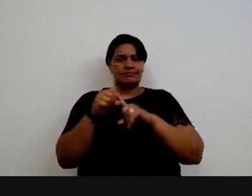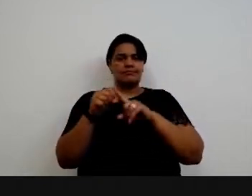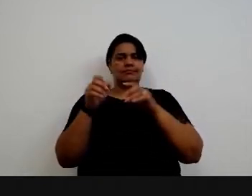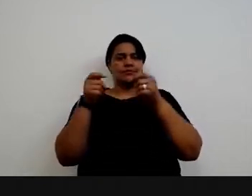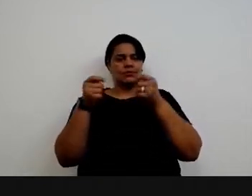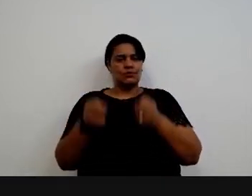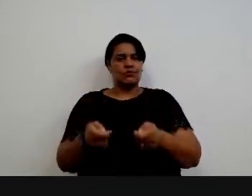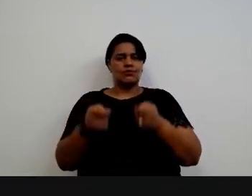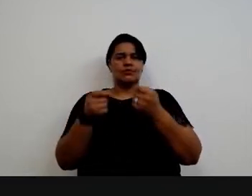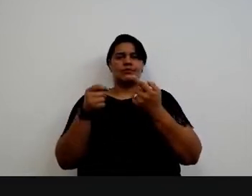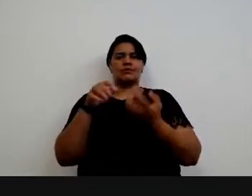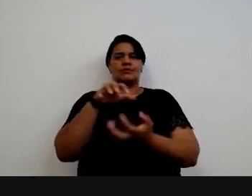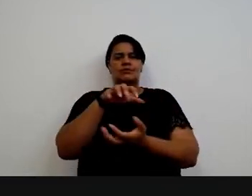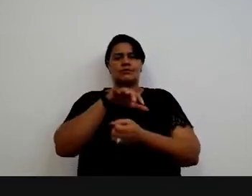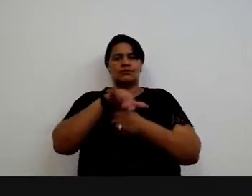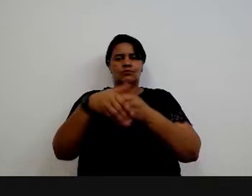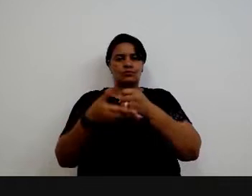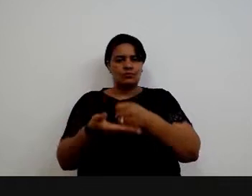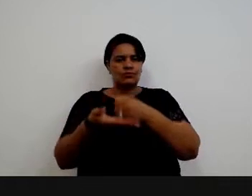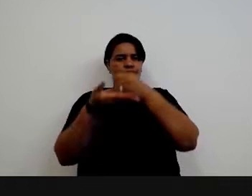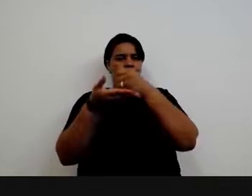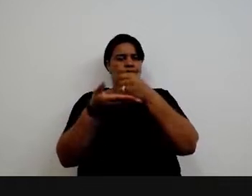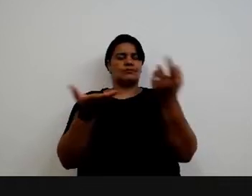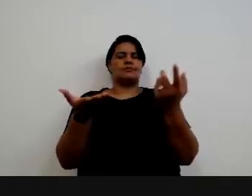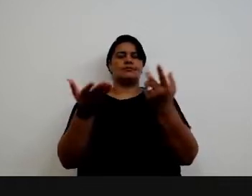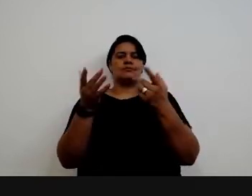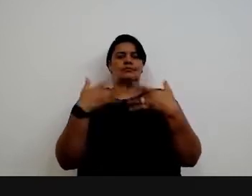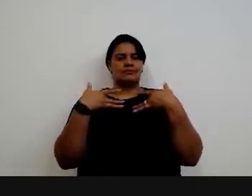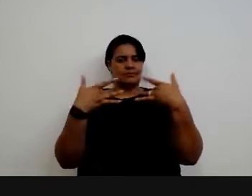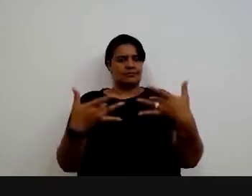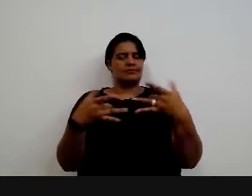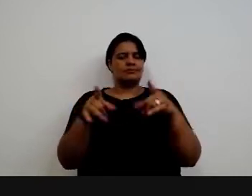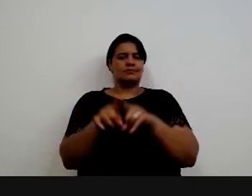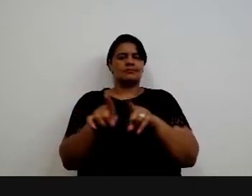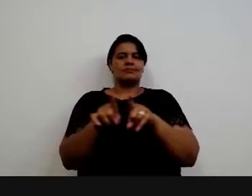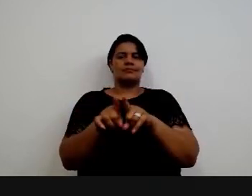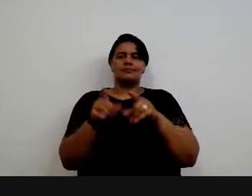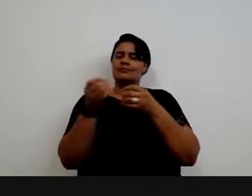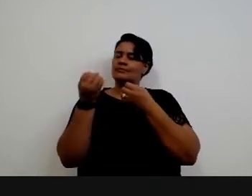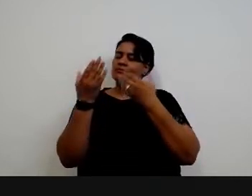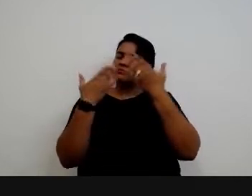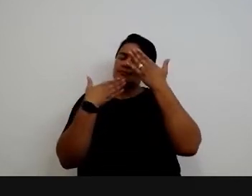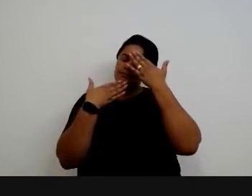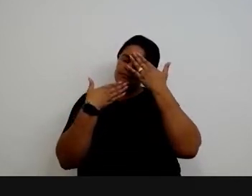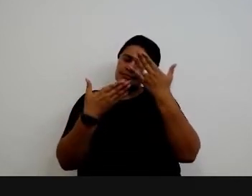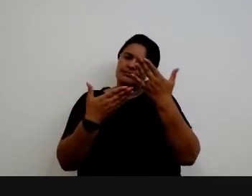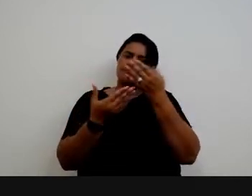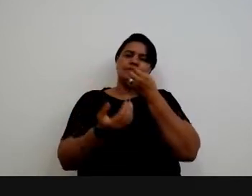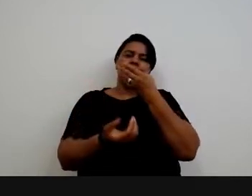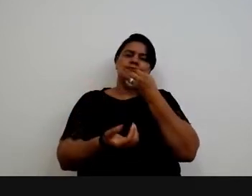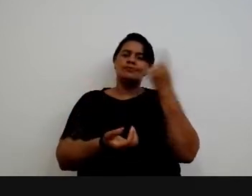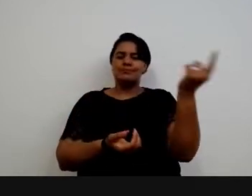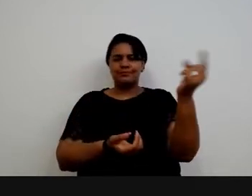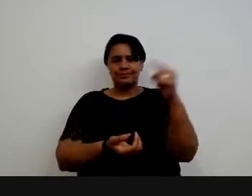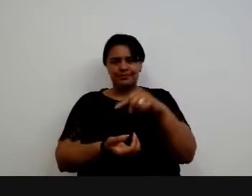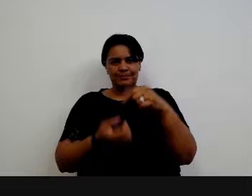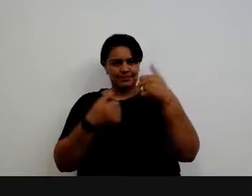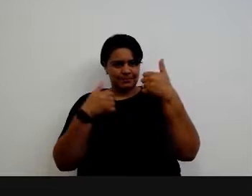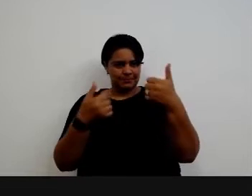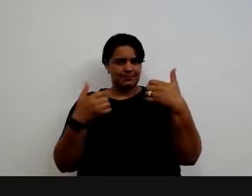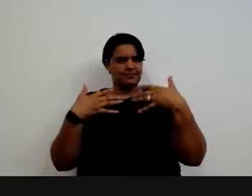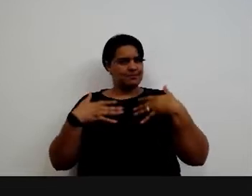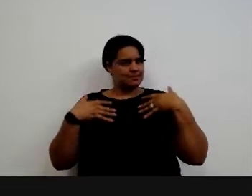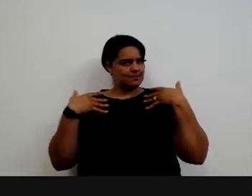sustentável e solidária também, né? Muito obrigada, Marcos. Prazer que você veio, que bom que você veio. É um prazer tê-lo